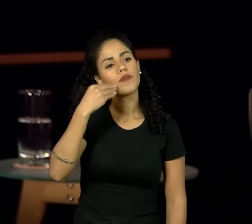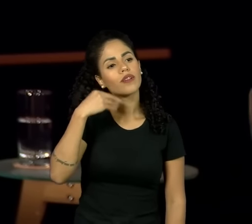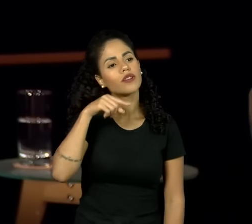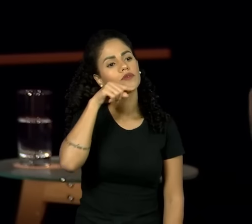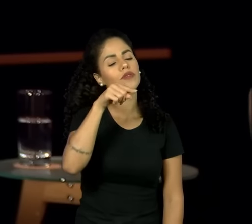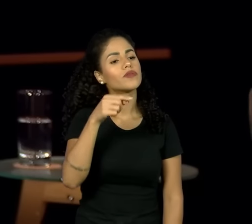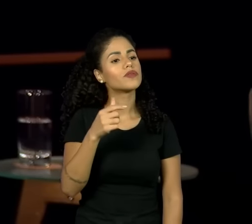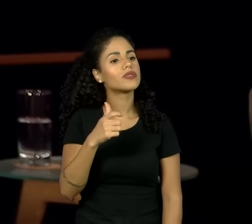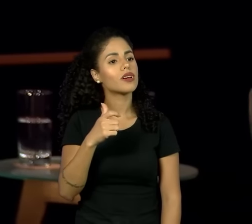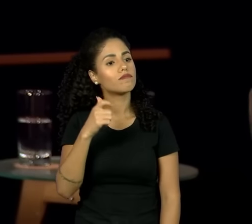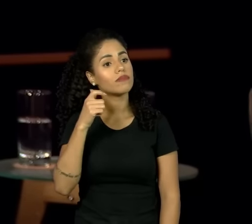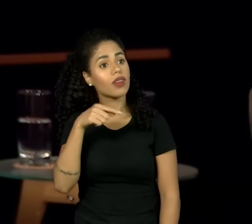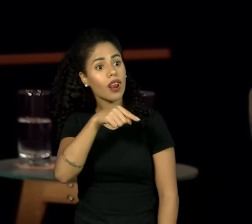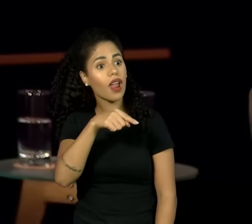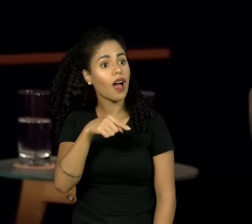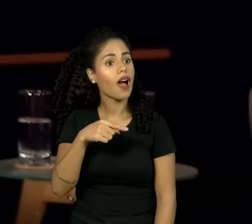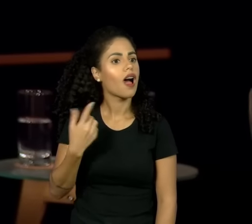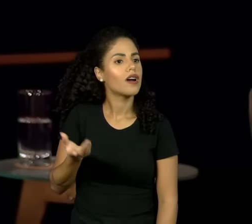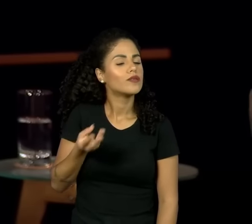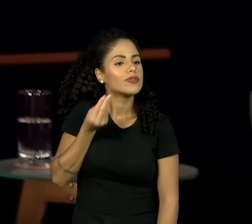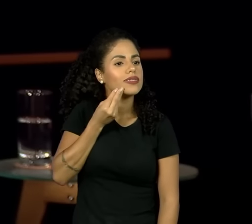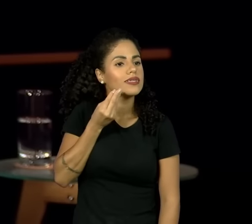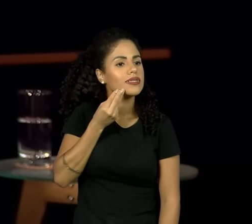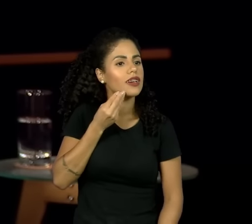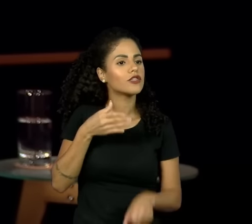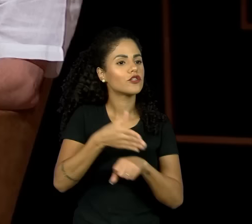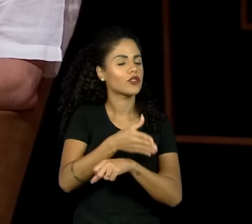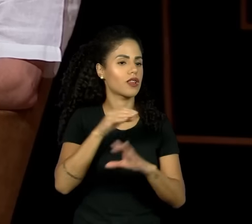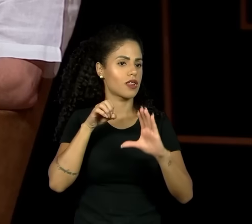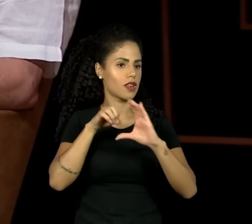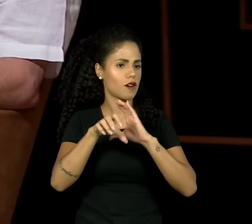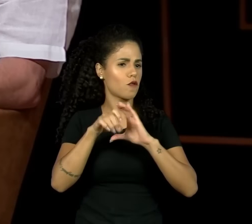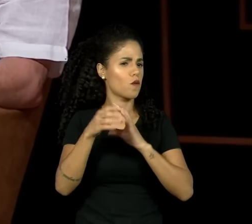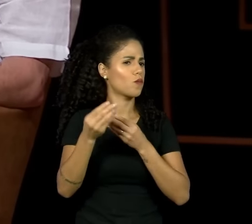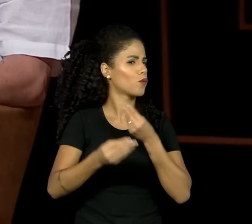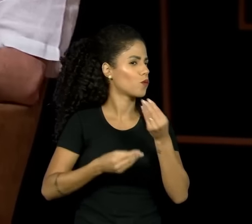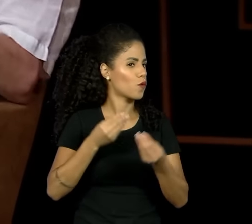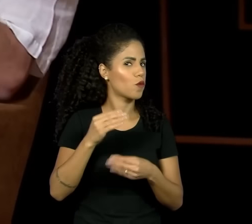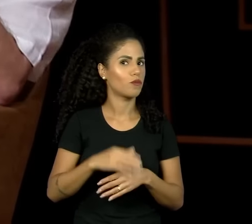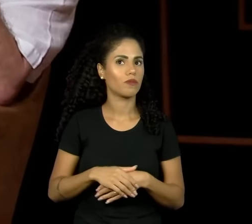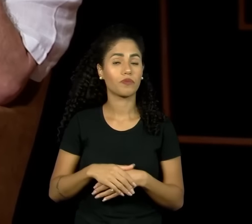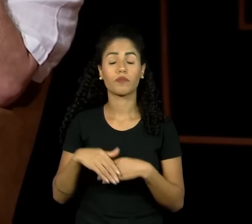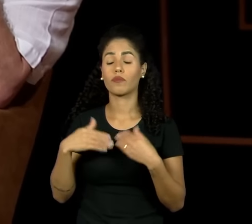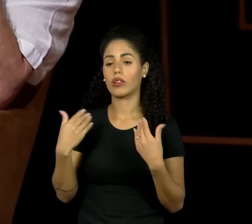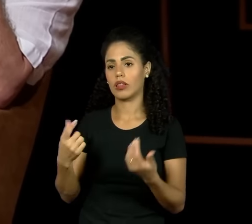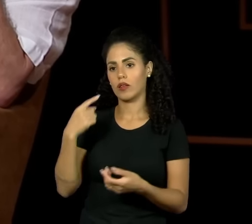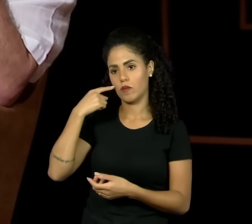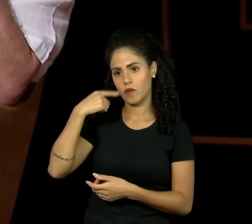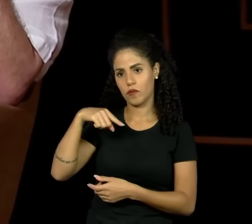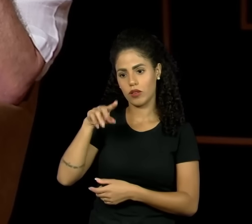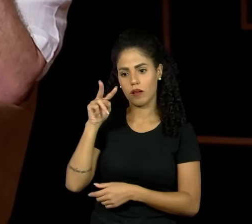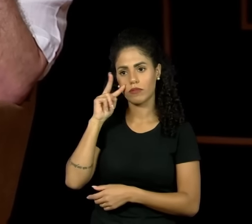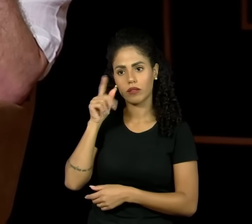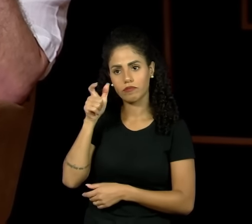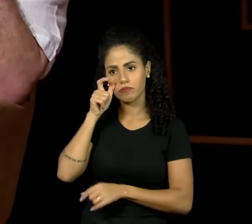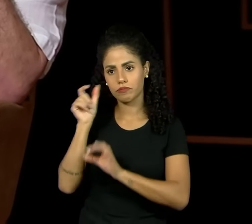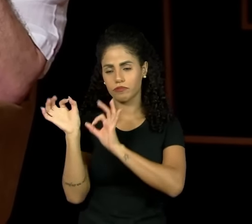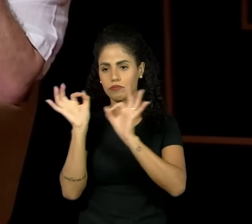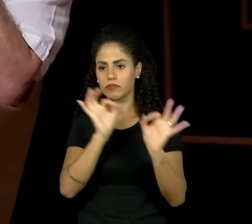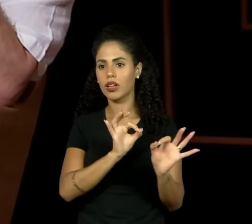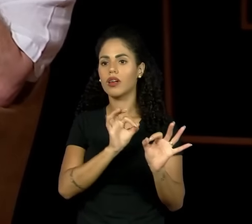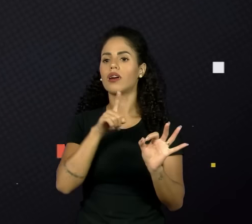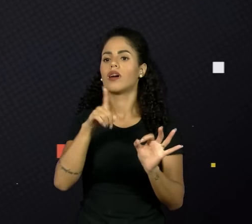fazer um teste na Globo como é que isso aconteceu como é que surgiu essa oportunidade não então eu fui ver uma peça que que a bri